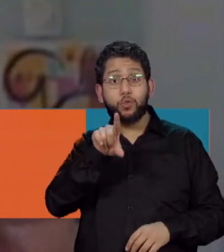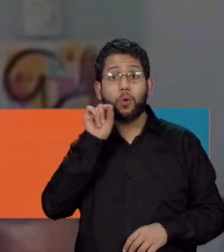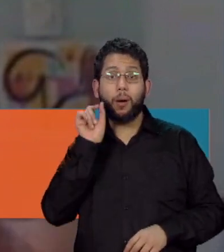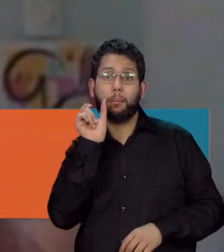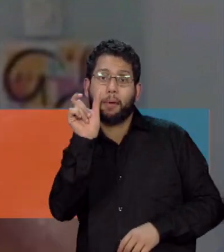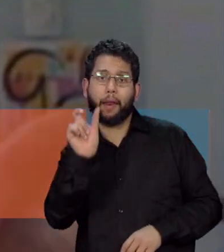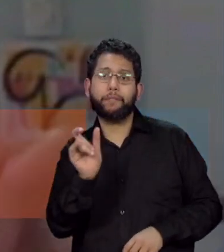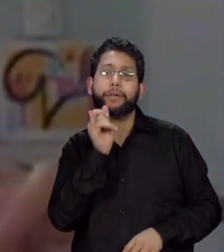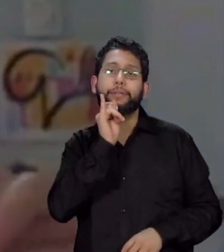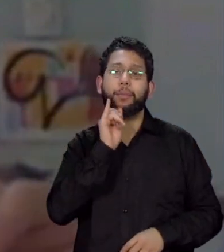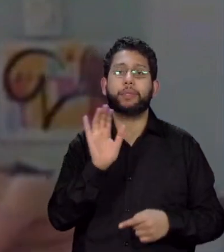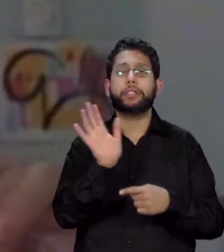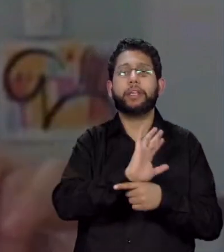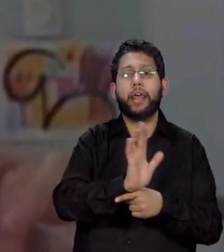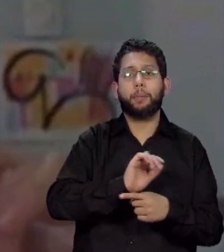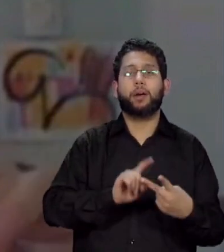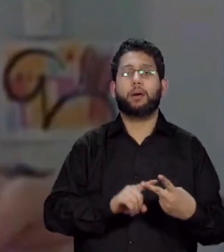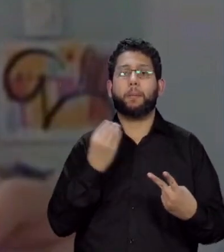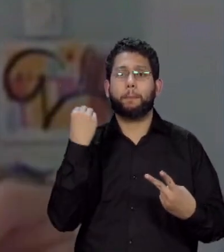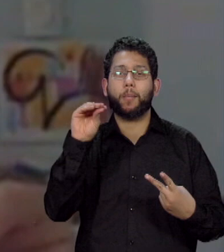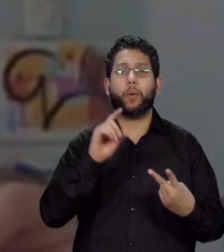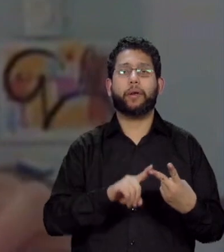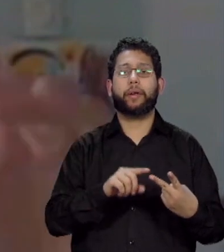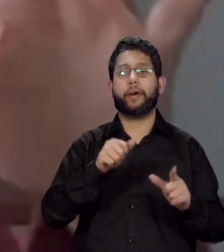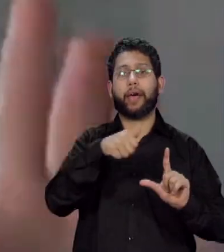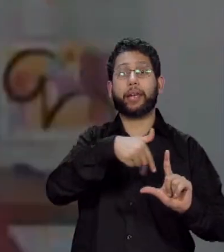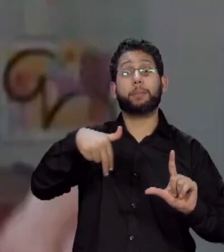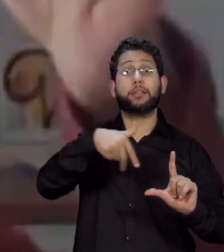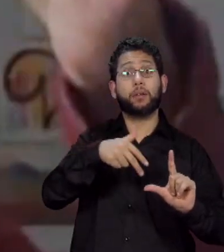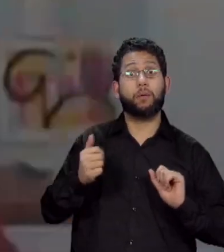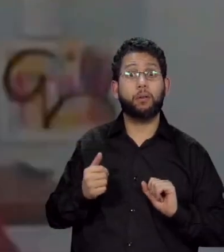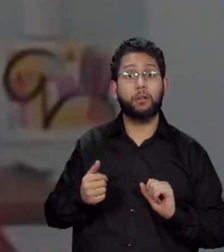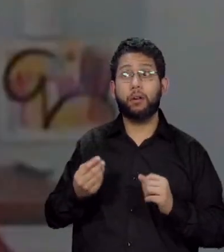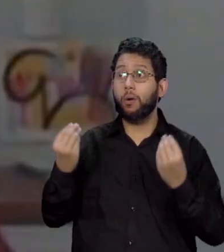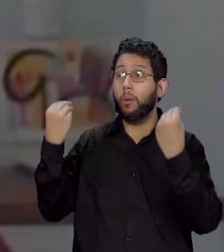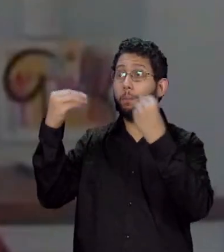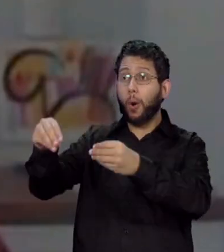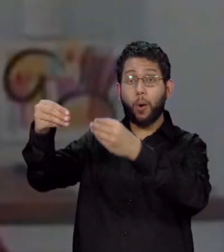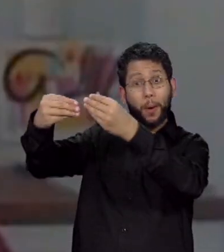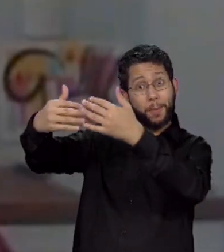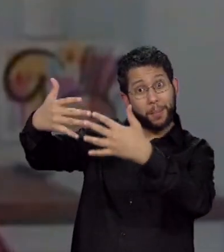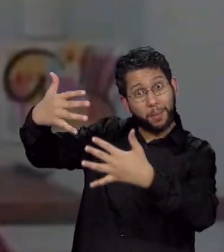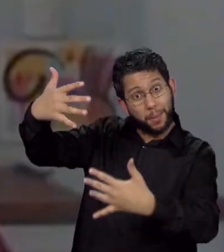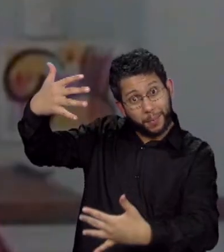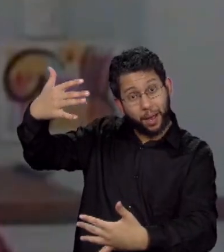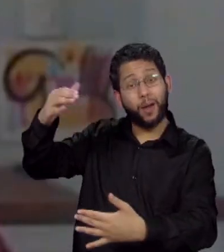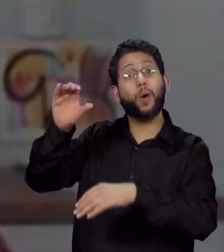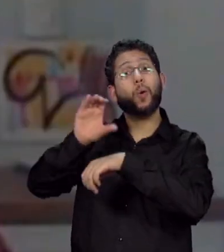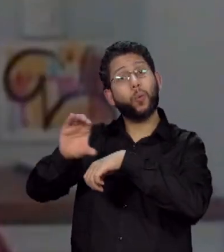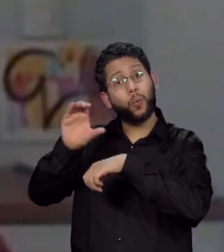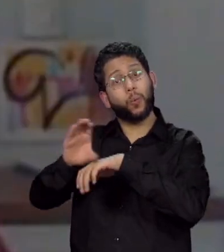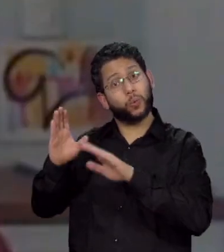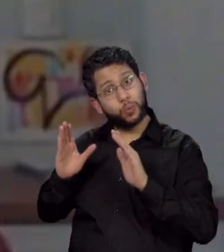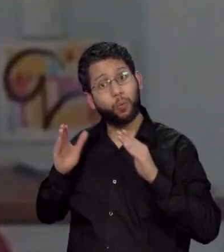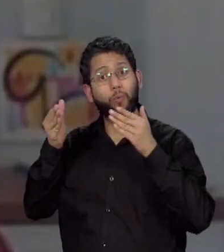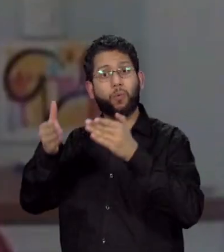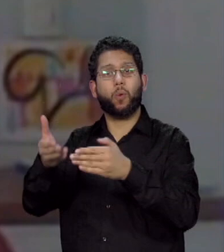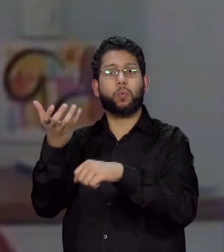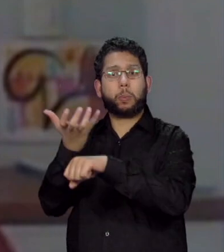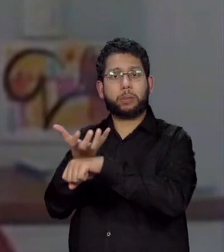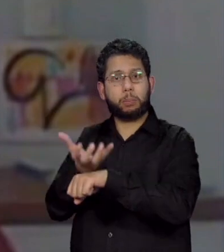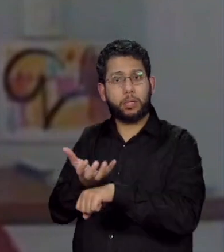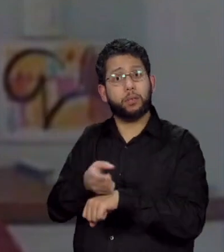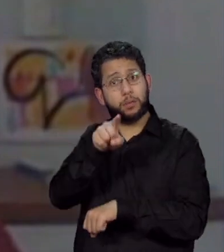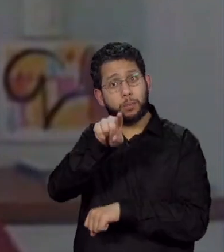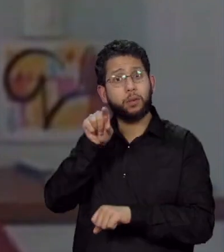exemplo, como cinema, audiovisual, animação, essa plataforma te dá um conjunto de cursos. E vocês podem fazer